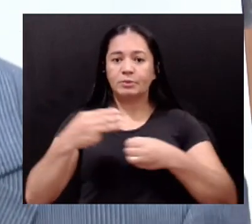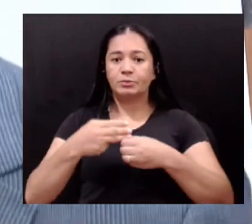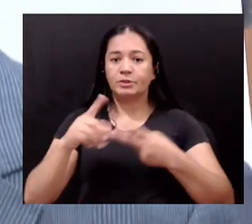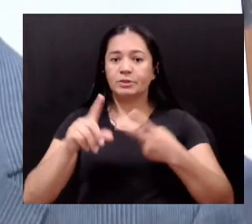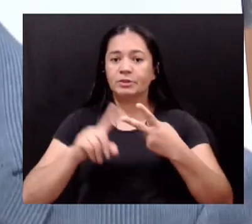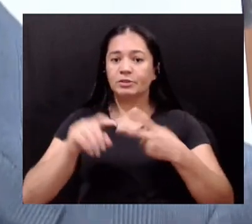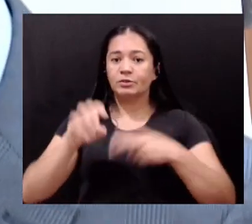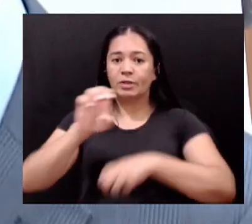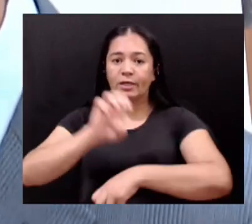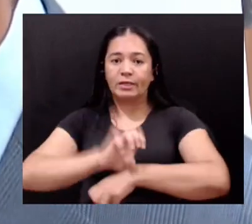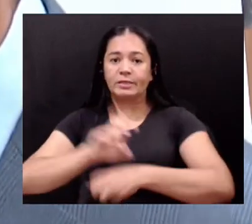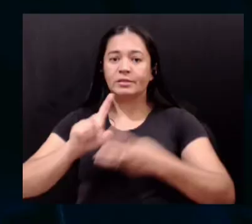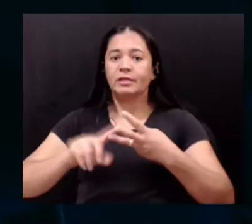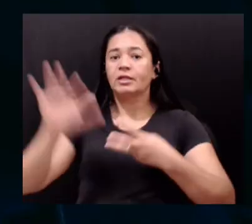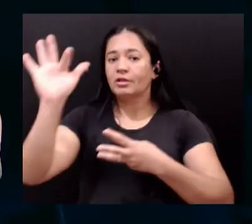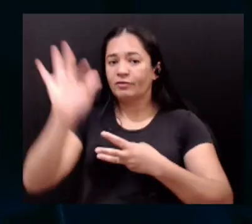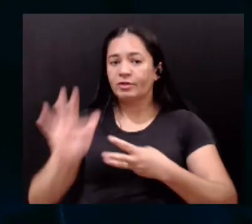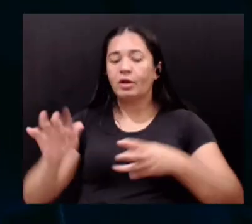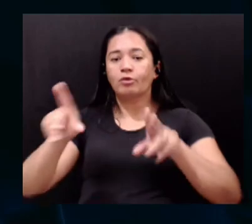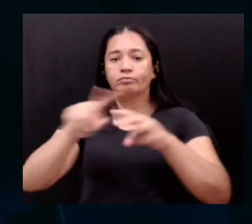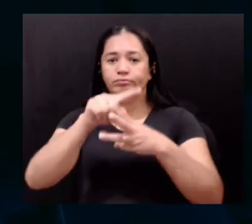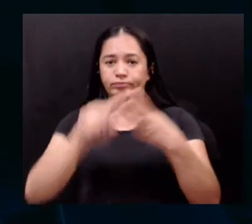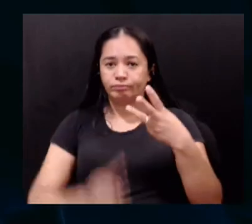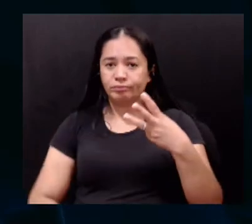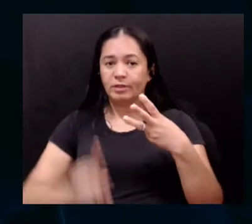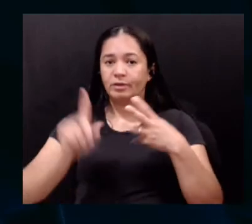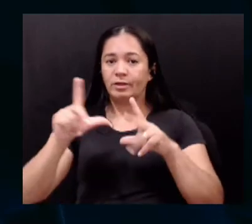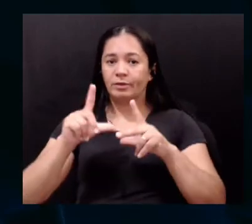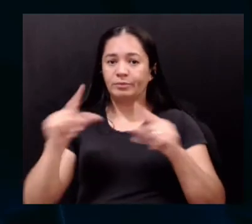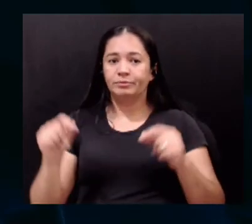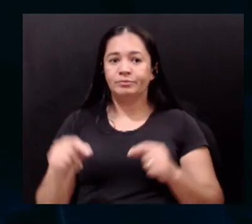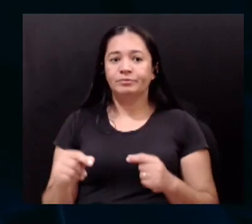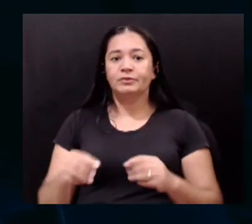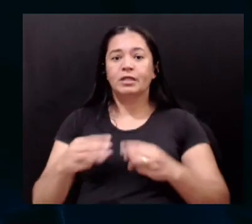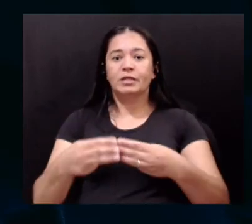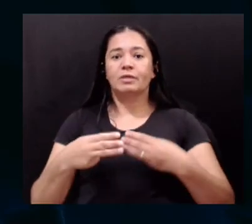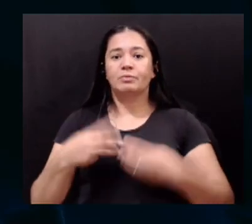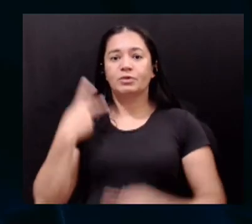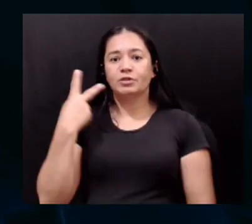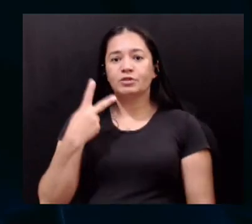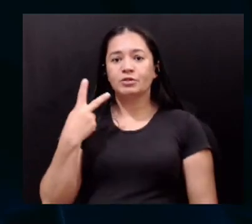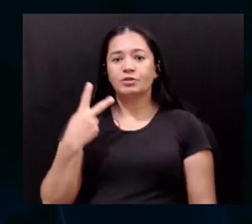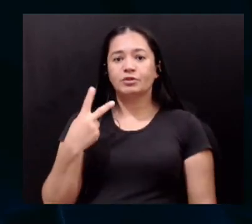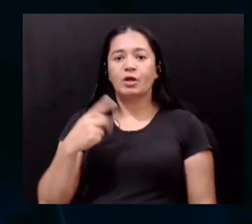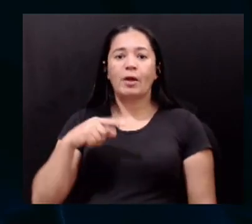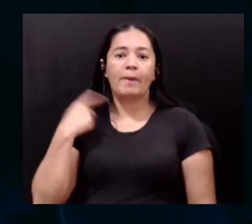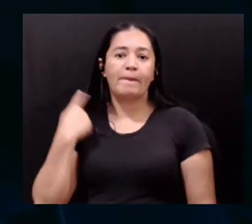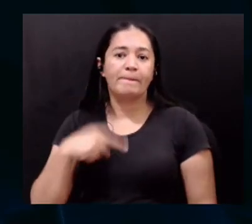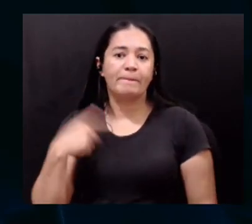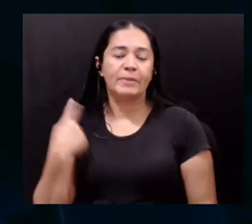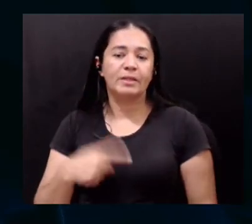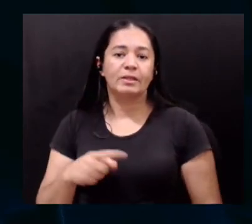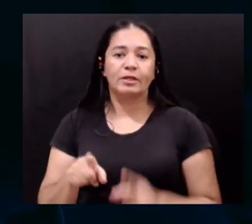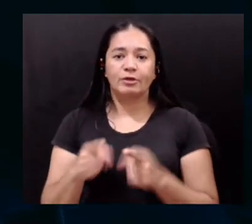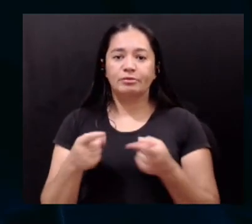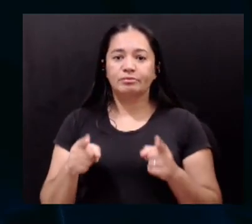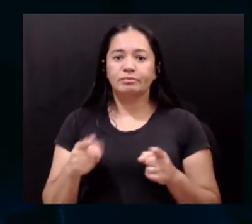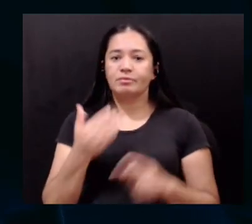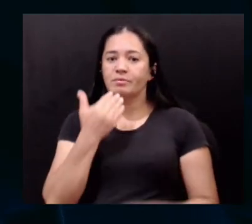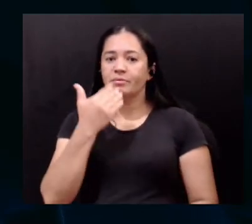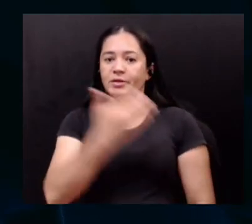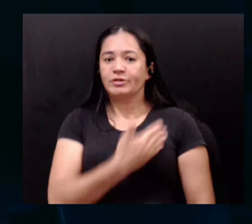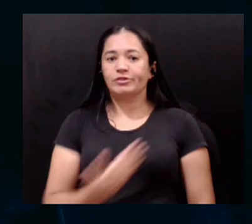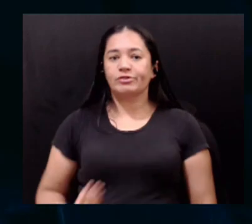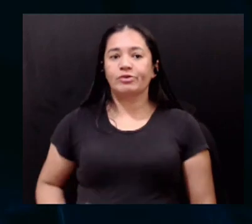também federais lá em Brasília. Bom, e a moção do vereador mineiro do Espetinho, que apela ao governador do estado de São